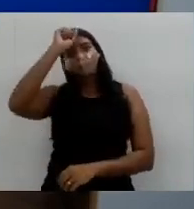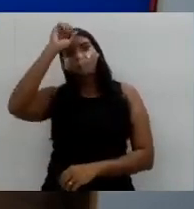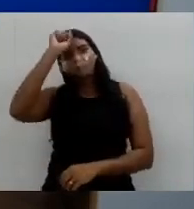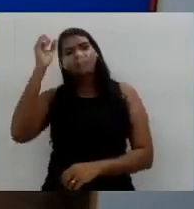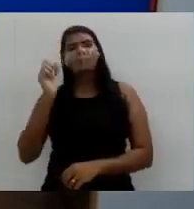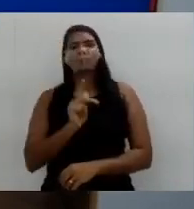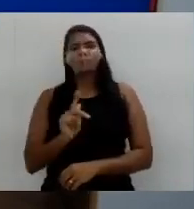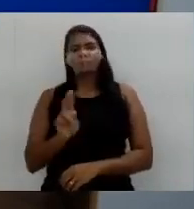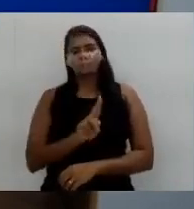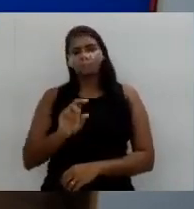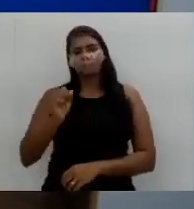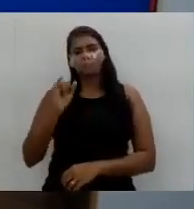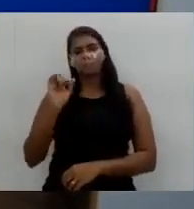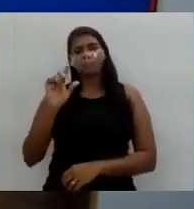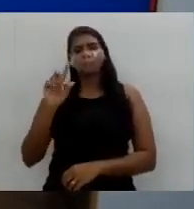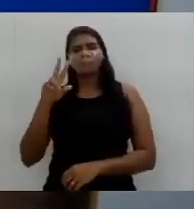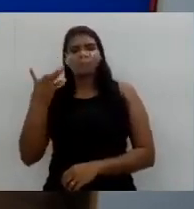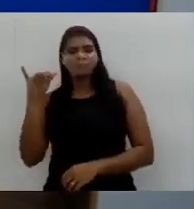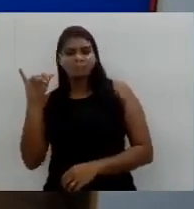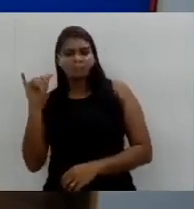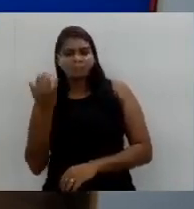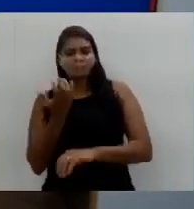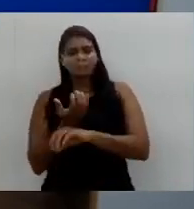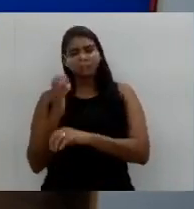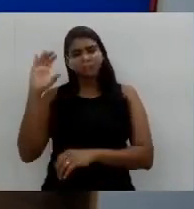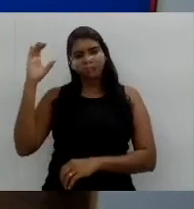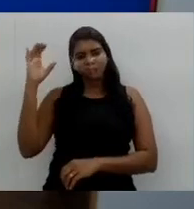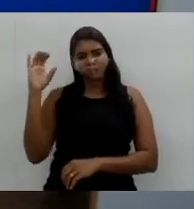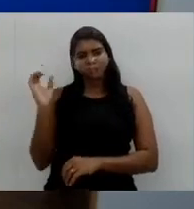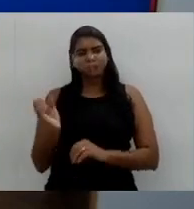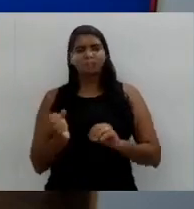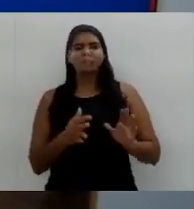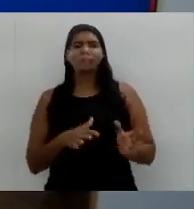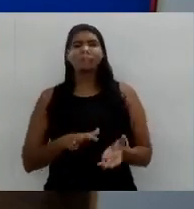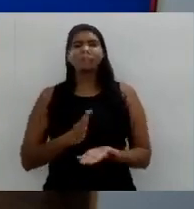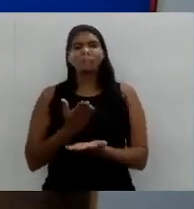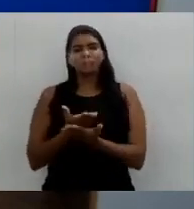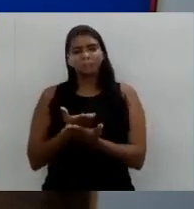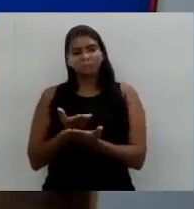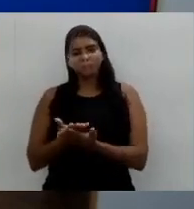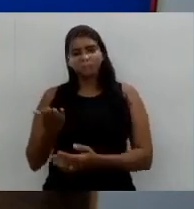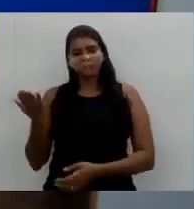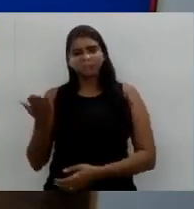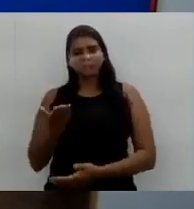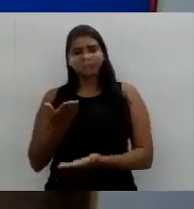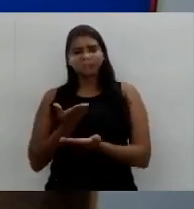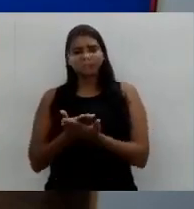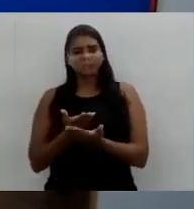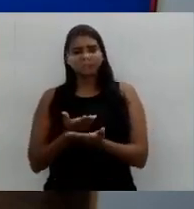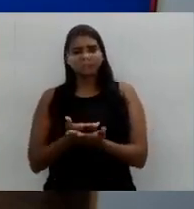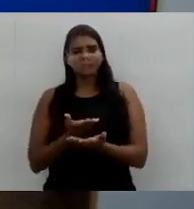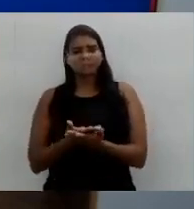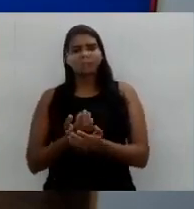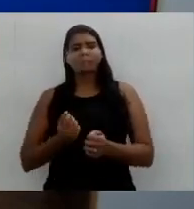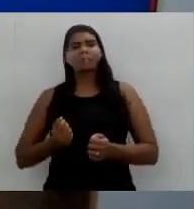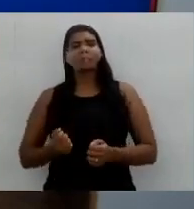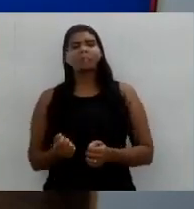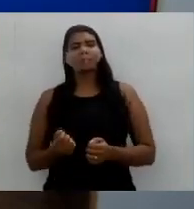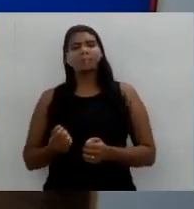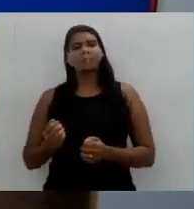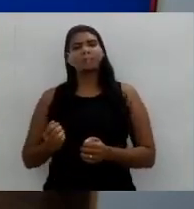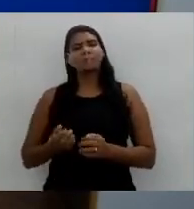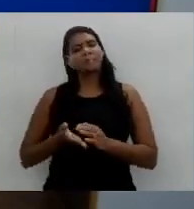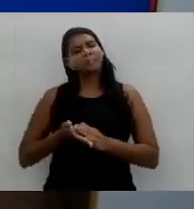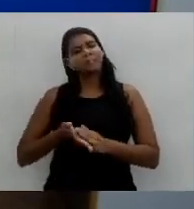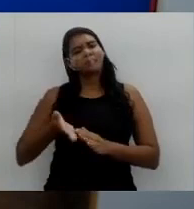sou a professora Silvia Cardoso e a minha disciplina é Ciências. Na aula de hoje, nós vamos estudar sobre